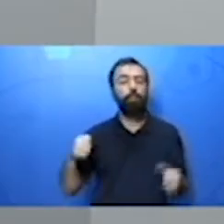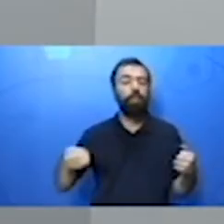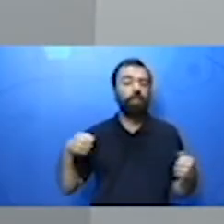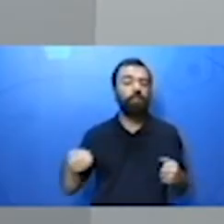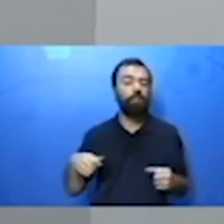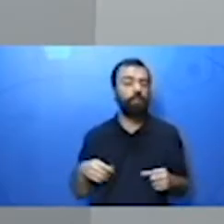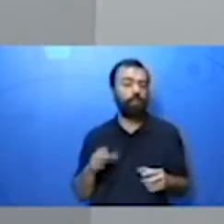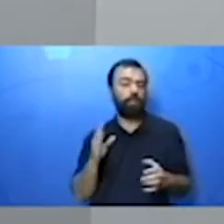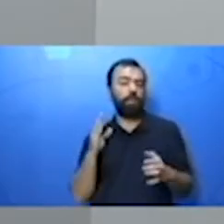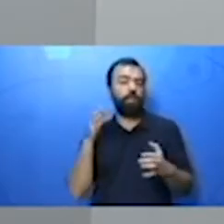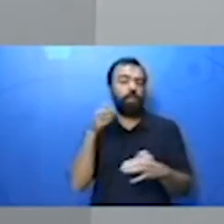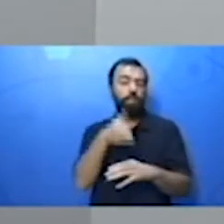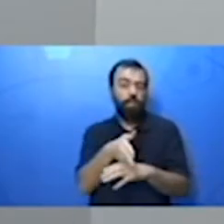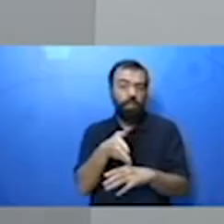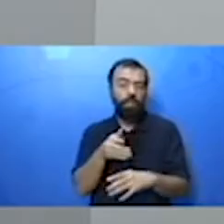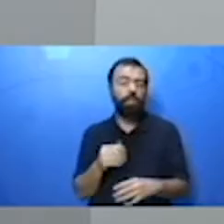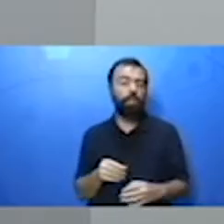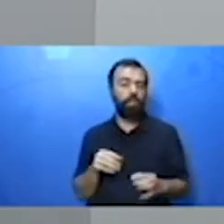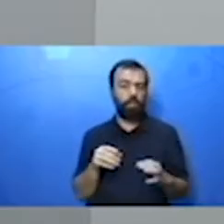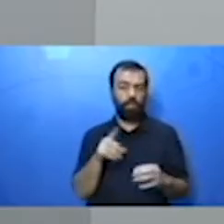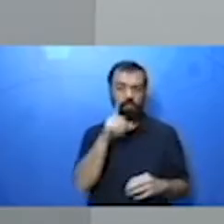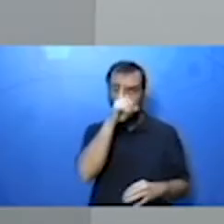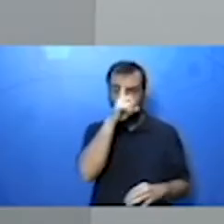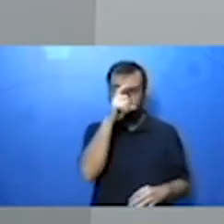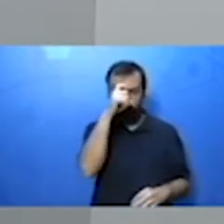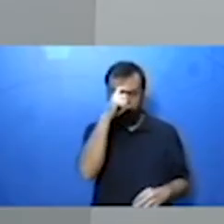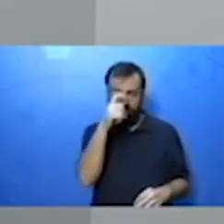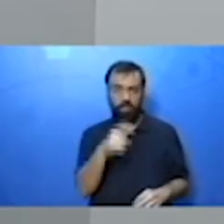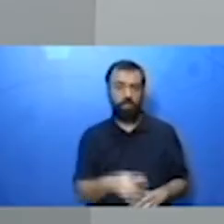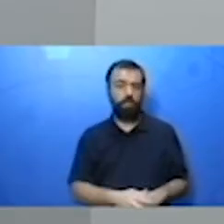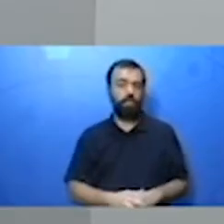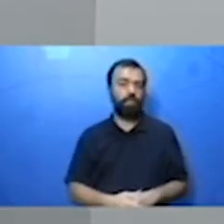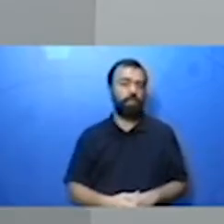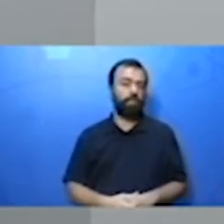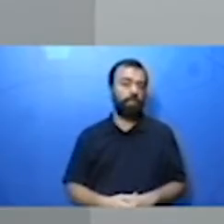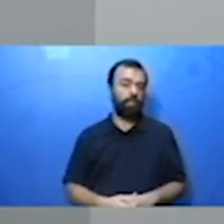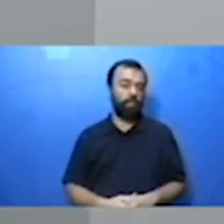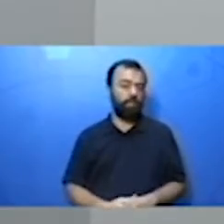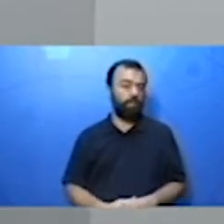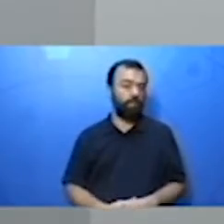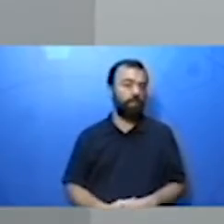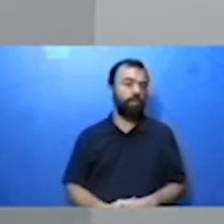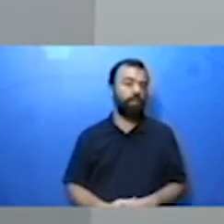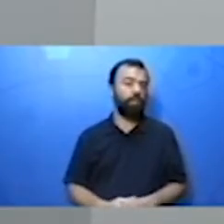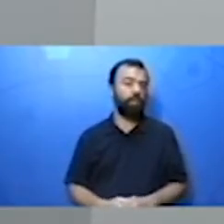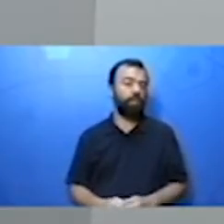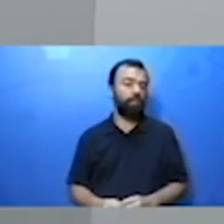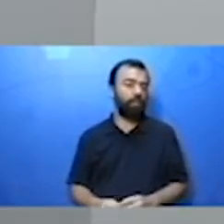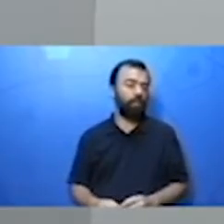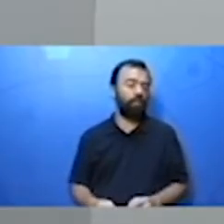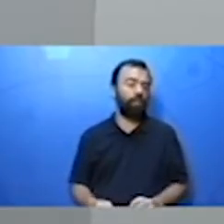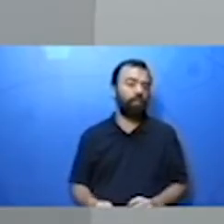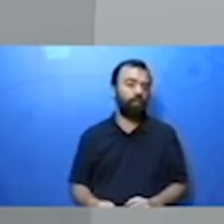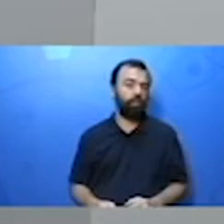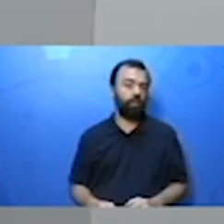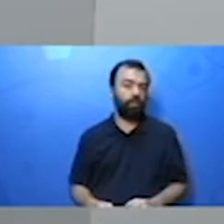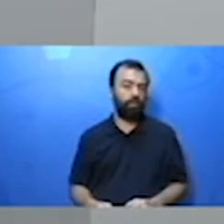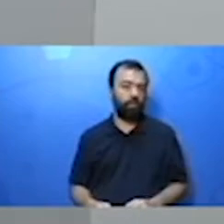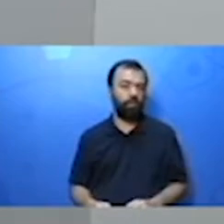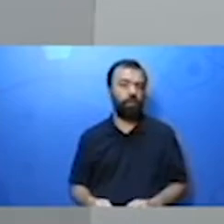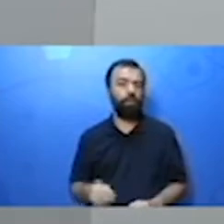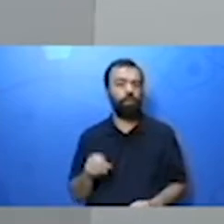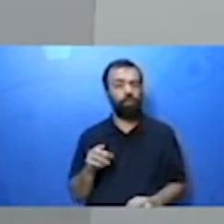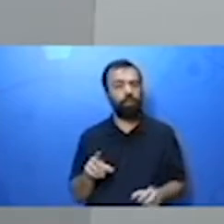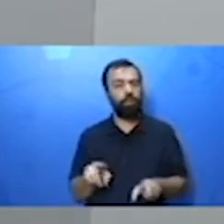saúde, procure o posto mais próximo à sua casa, né? As UPAs que estão aí